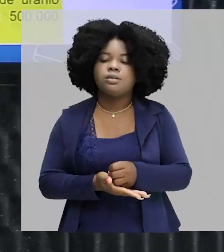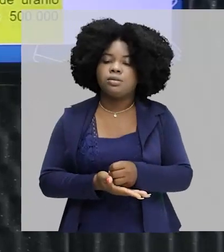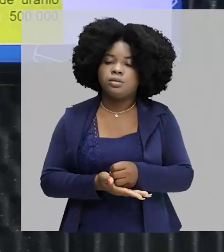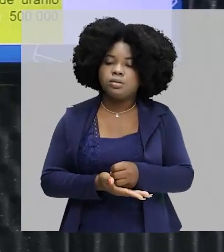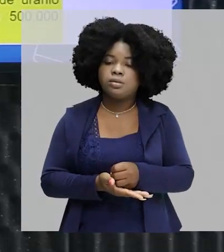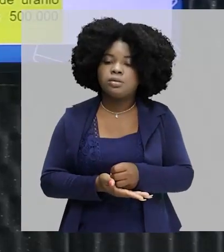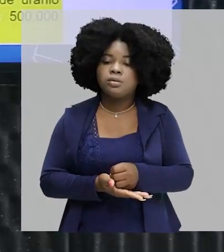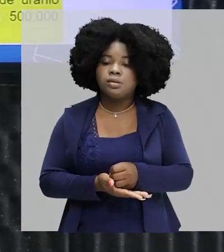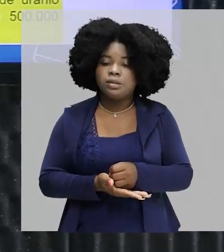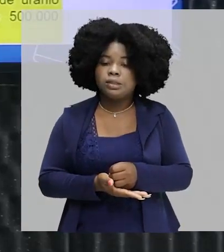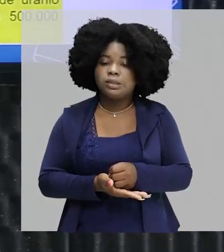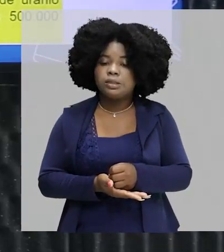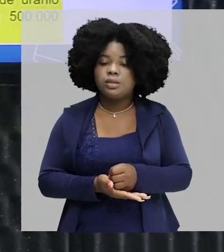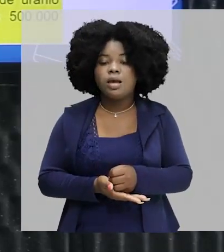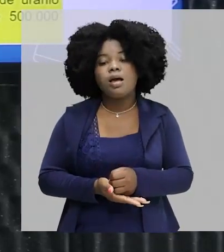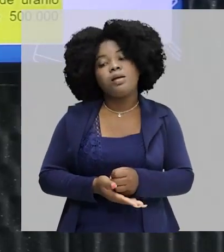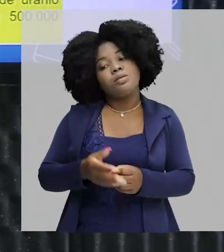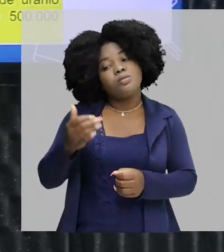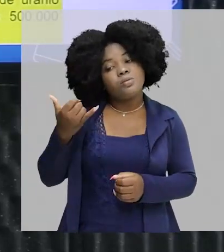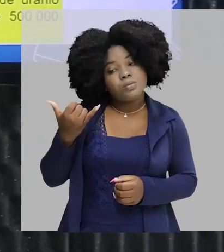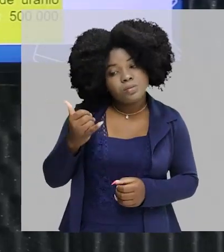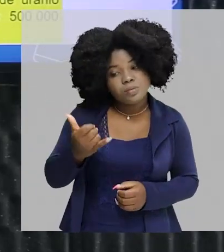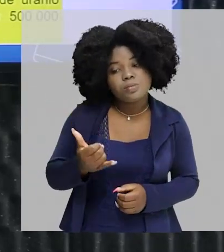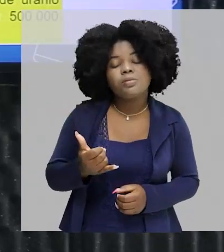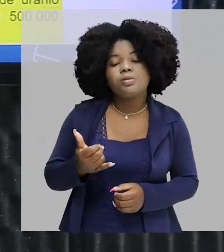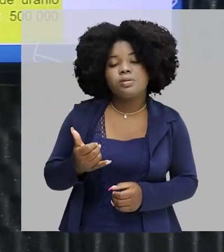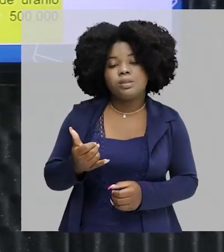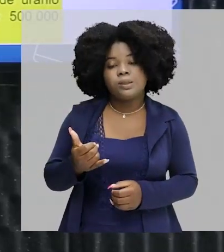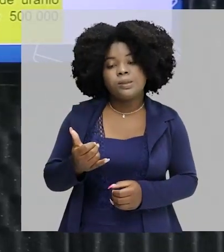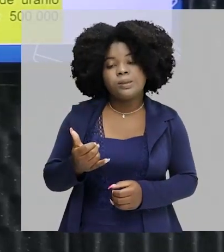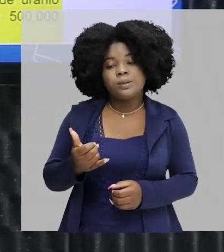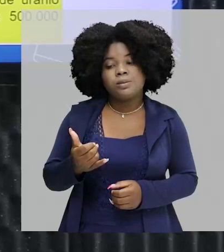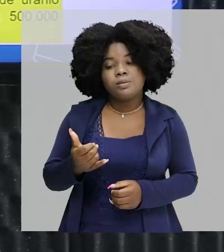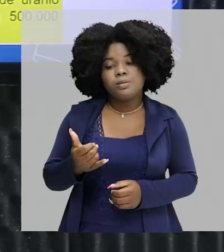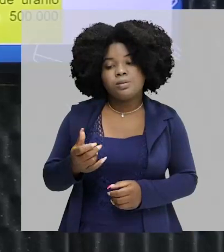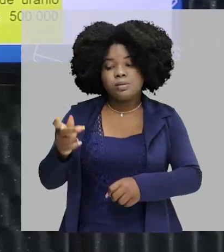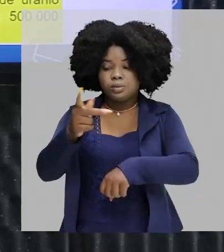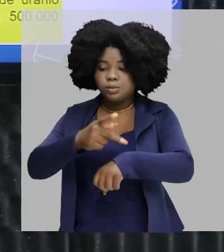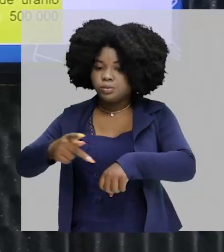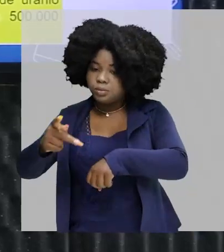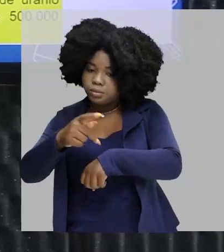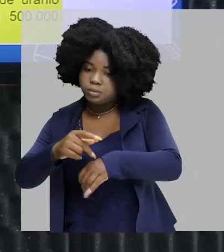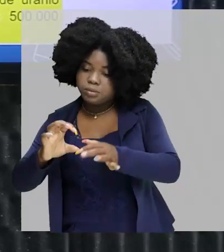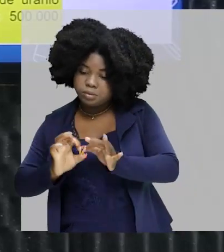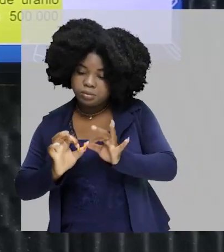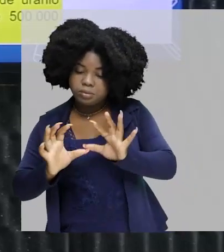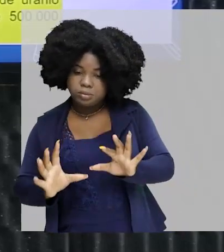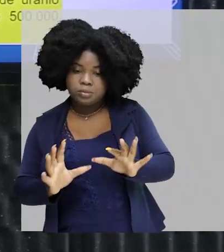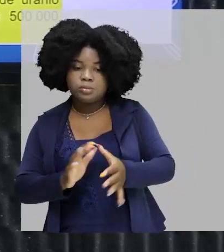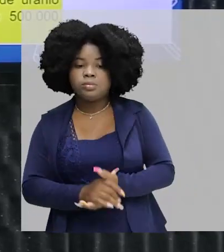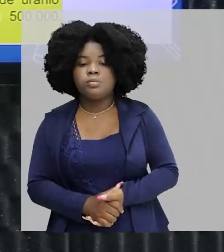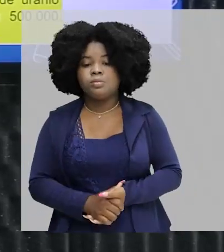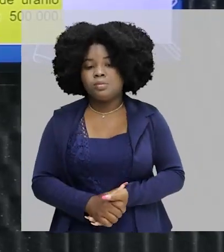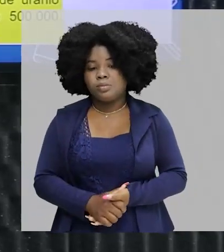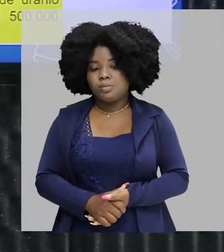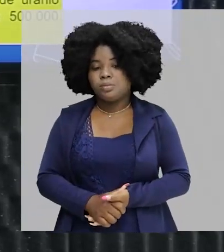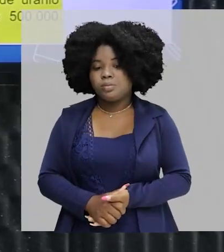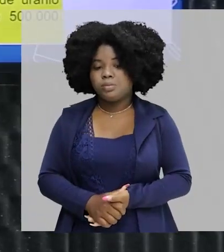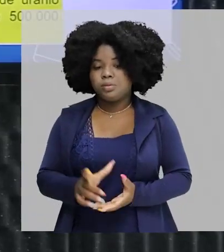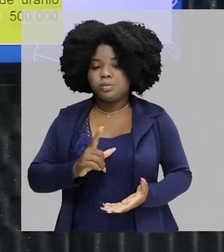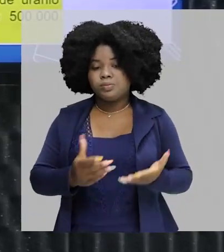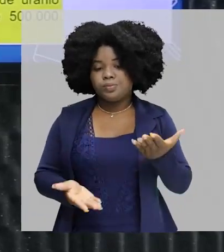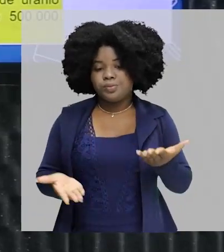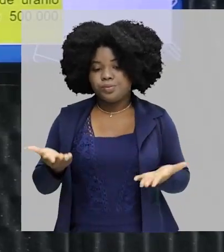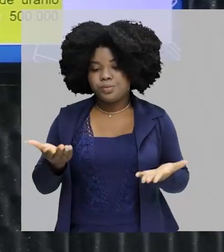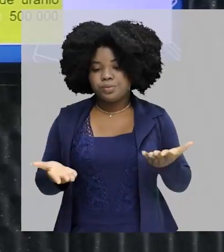que aquele país possui, está disponível para ele, então vai fazer essa conta, né? Vai fazer esse